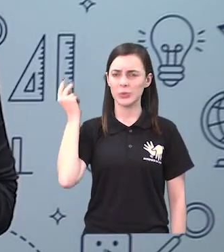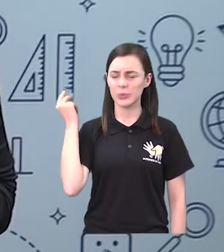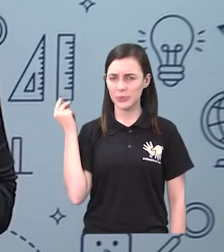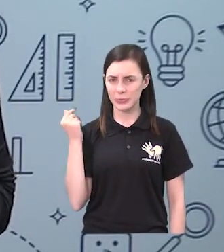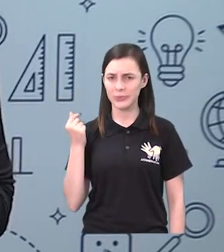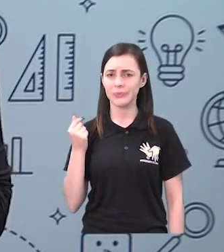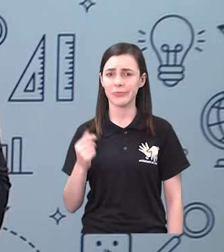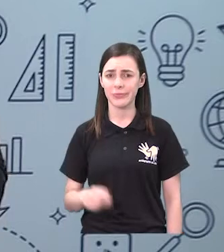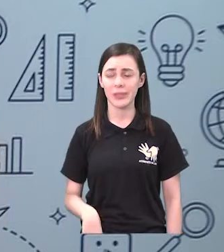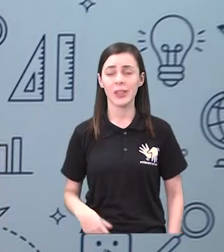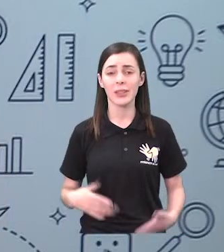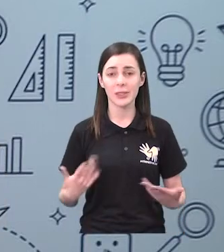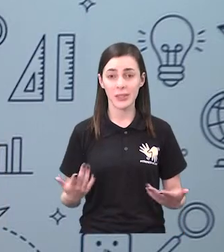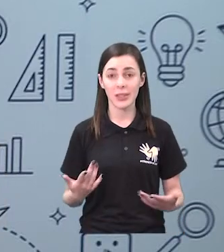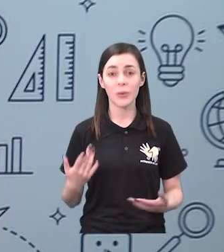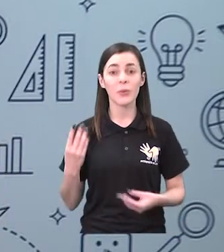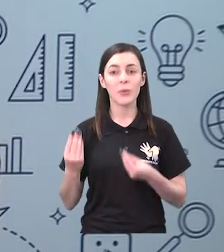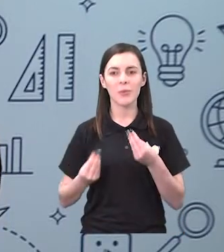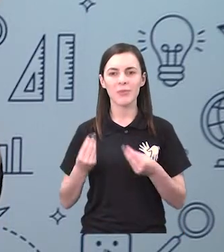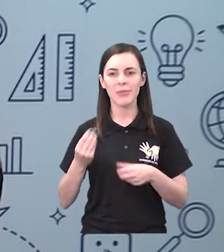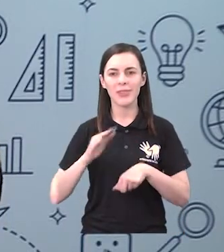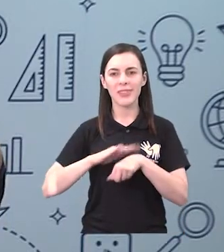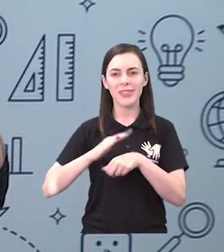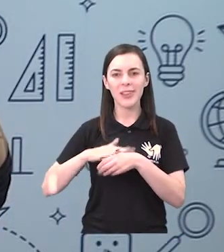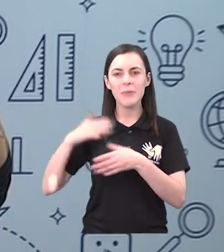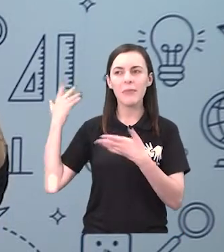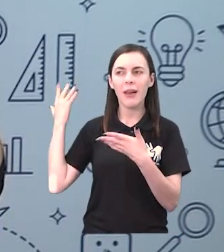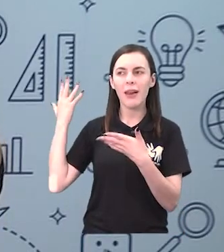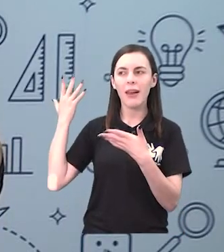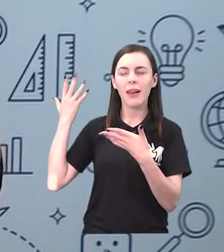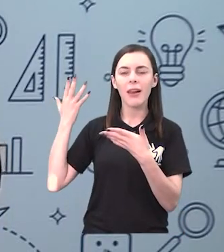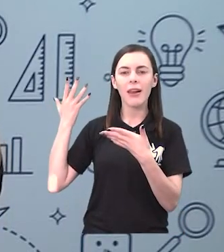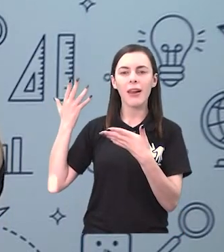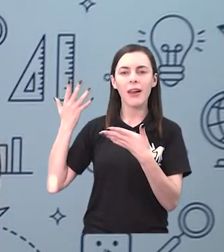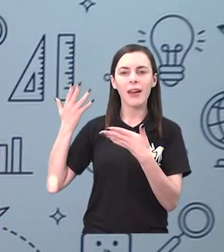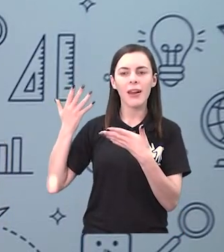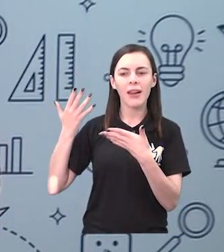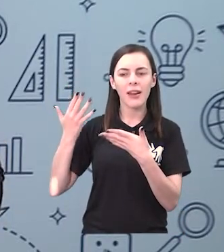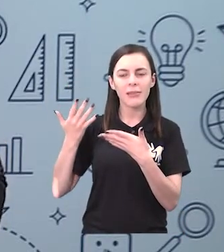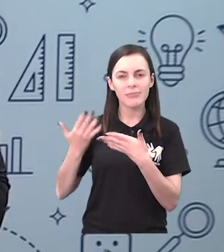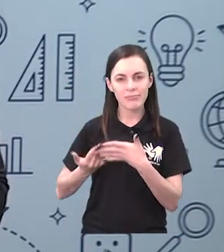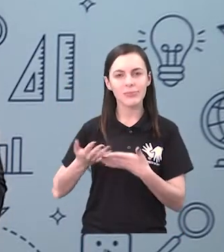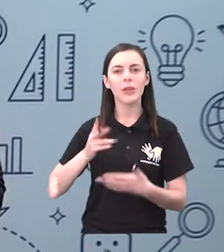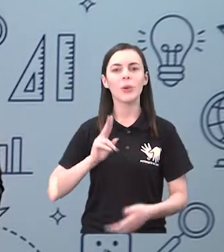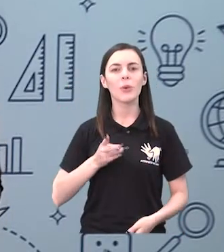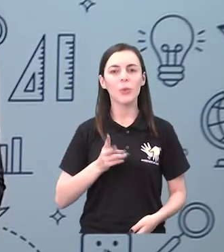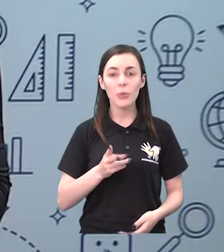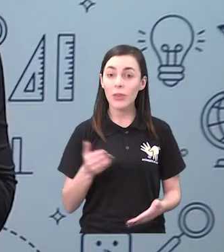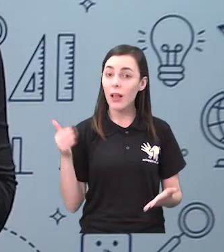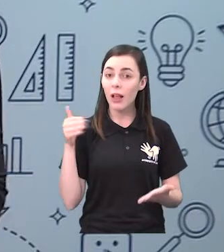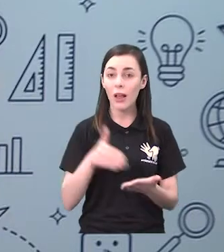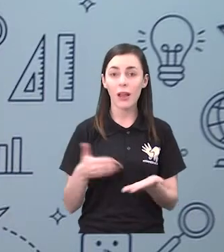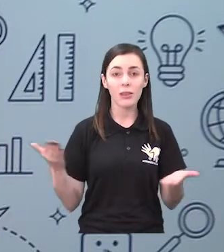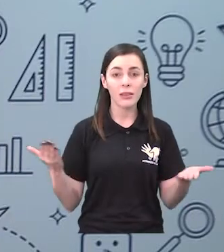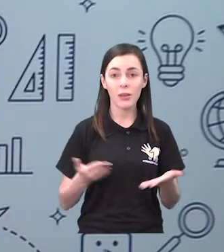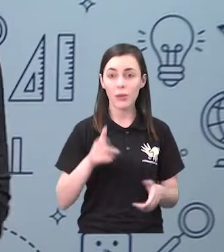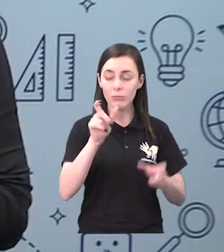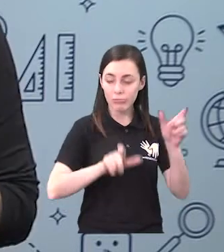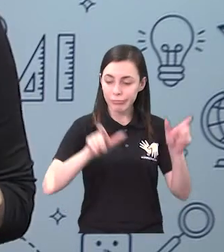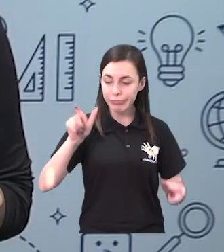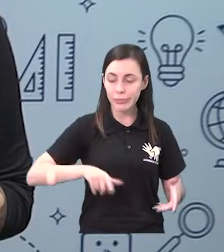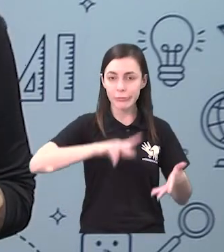então a gente também pode perceber como a história perpassa o tempo e continua sendo